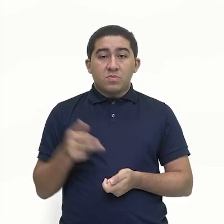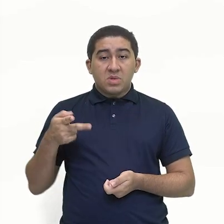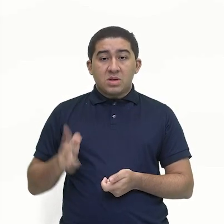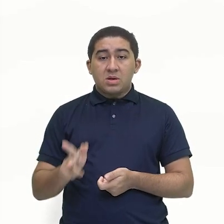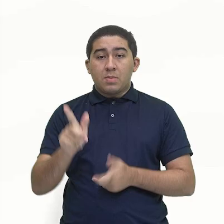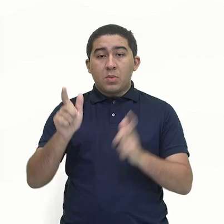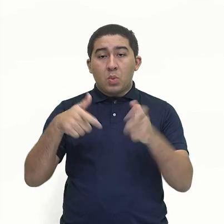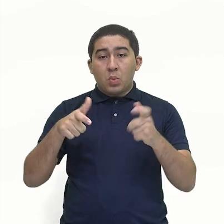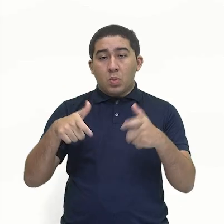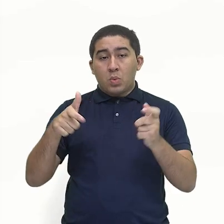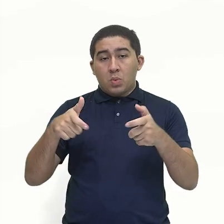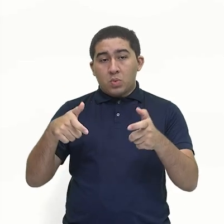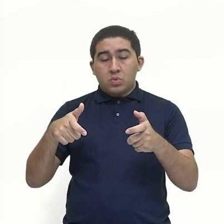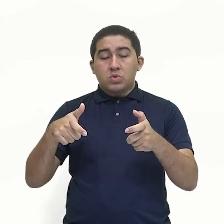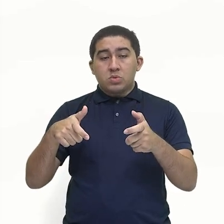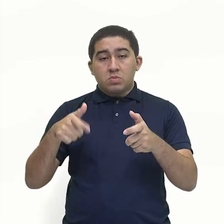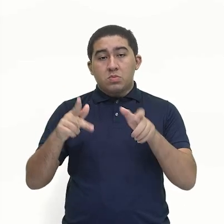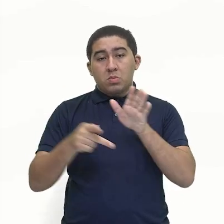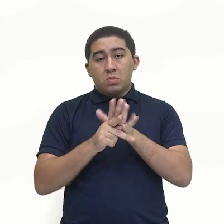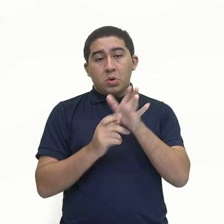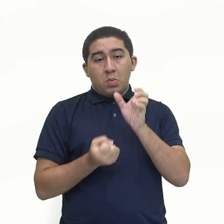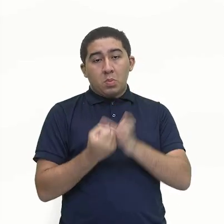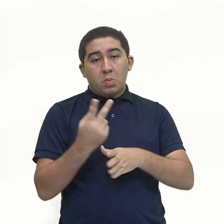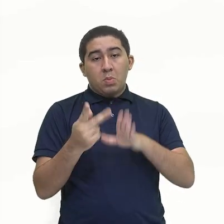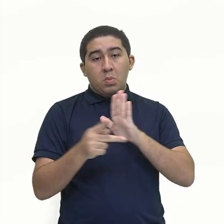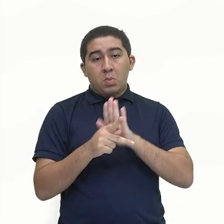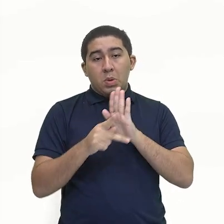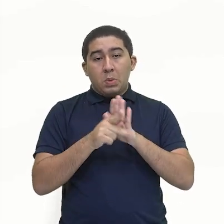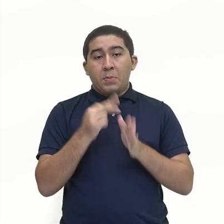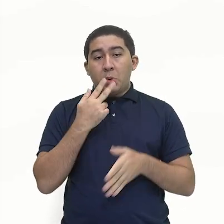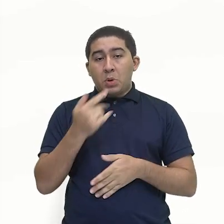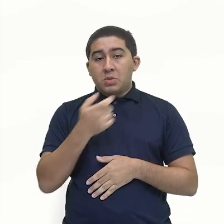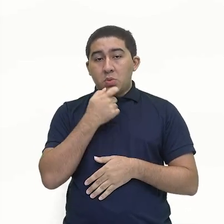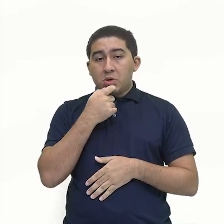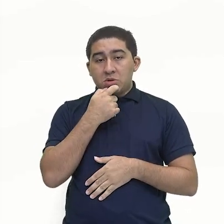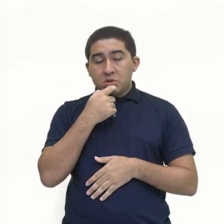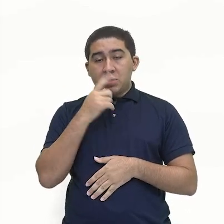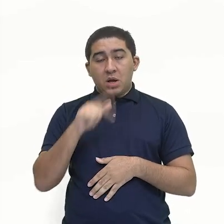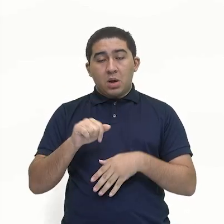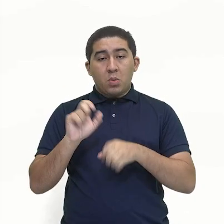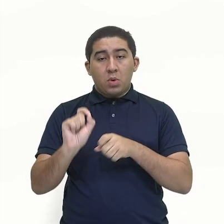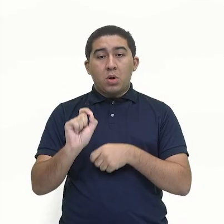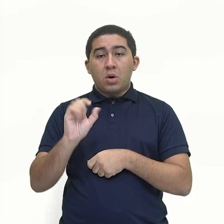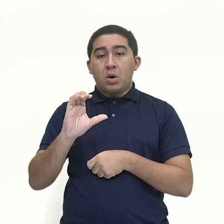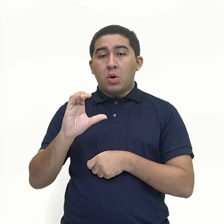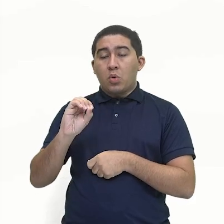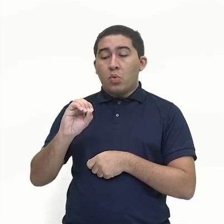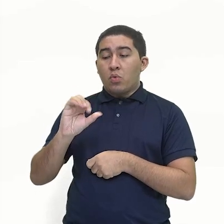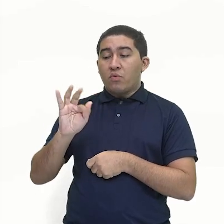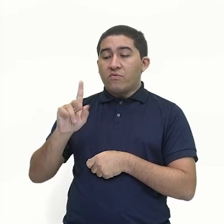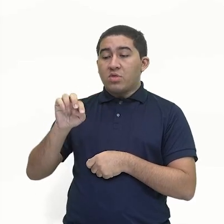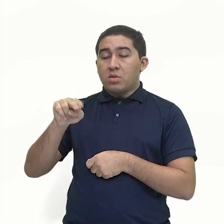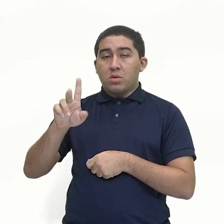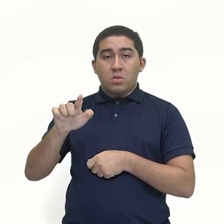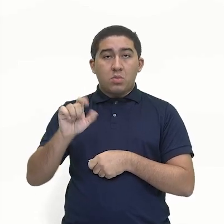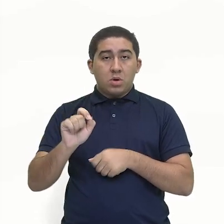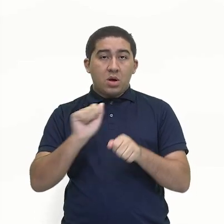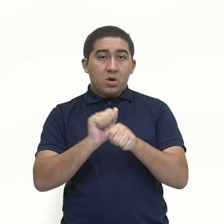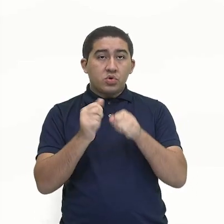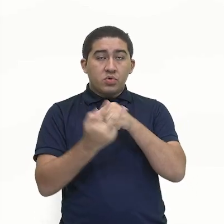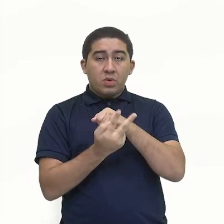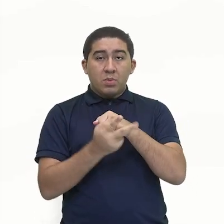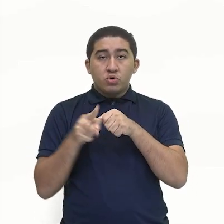frequentemente, often, frequentemente, ou com frequência, ele é um advérbio de frequência, tá? Comes from English-speaking